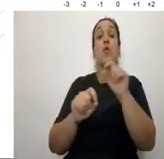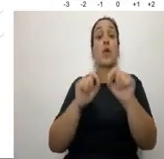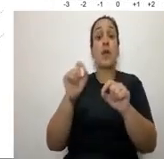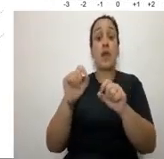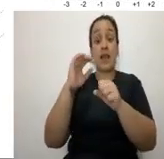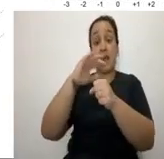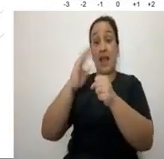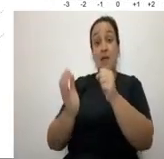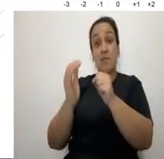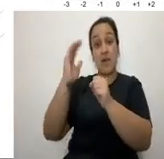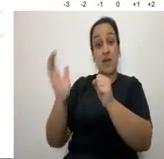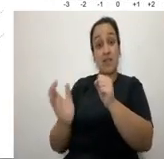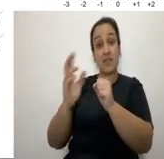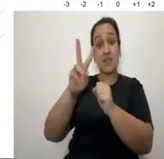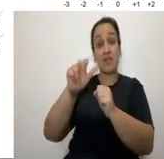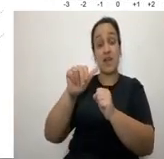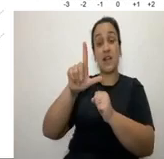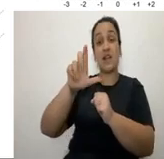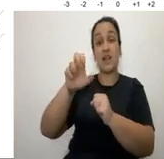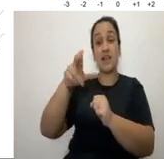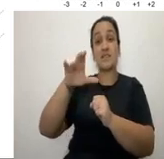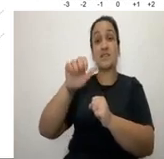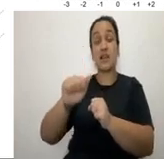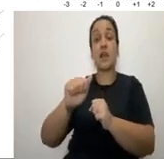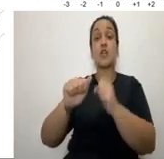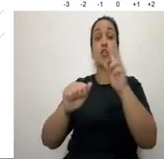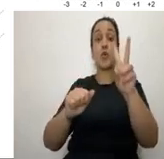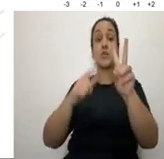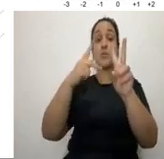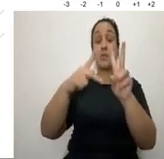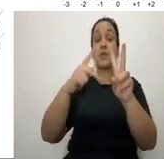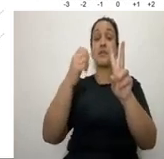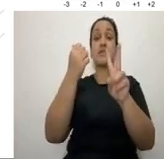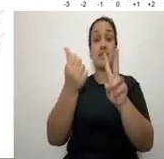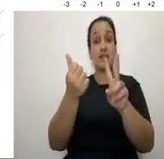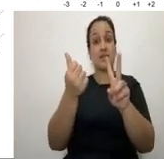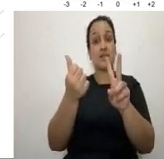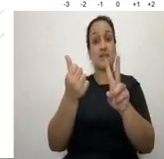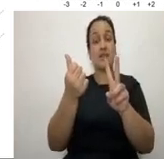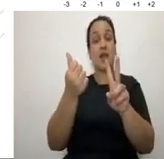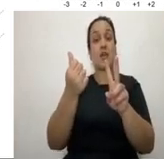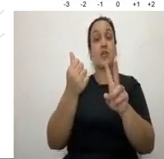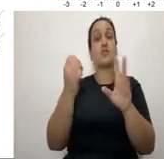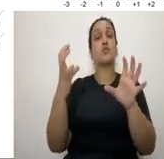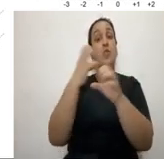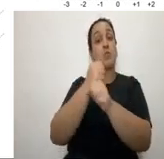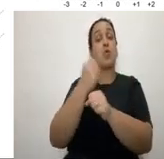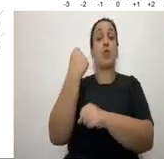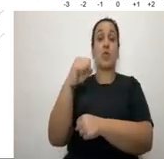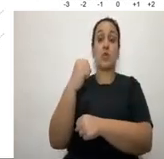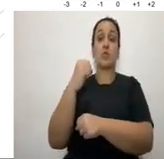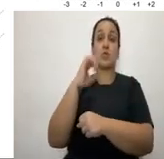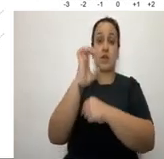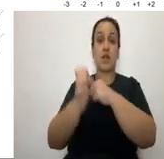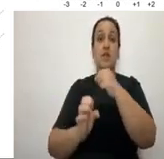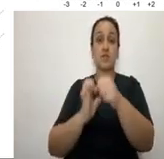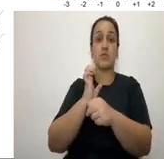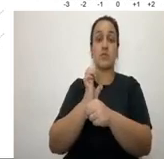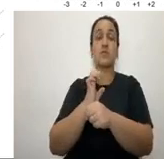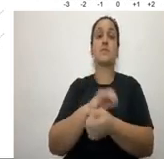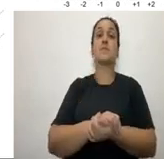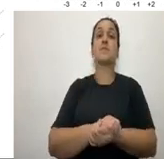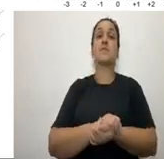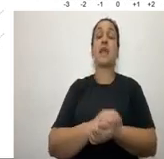2. E, né, camada de valência 2s2, 2p6, com 8 elétrons.